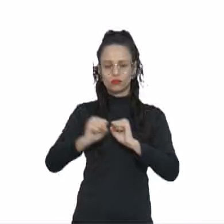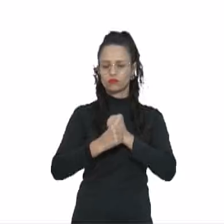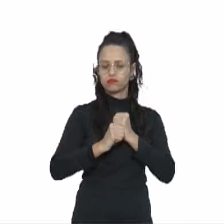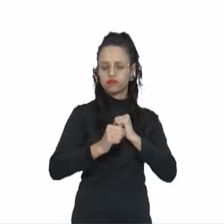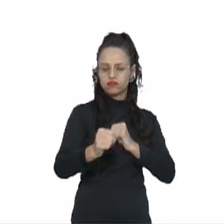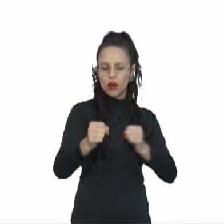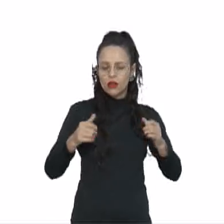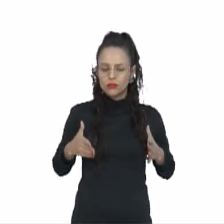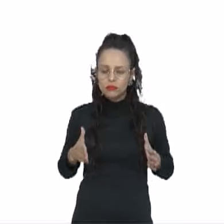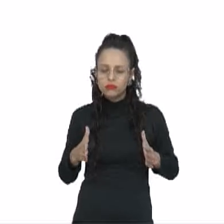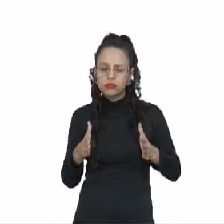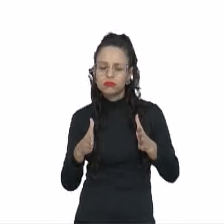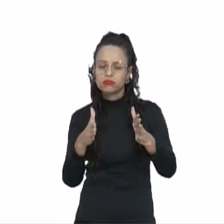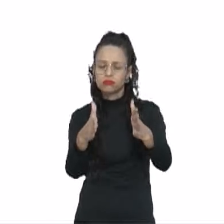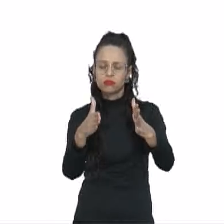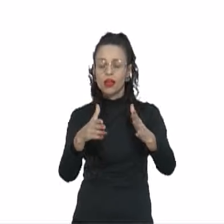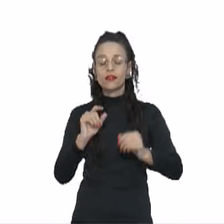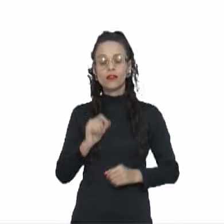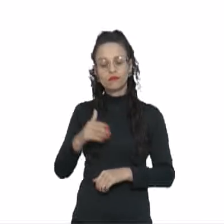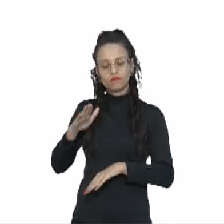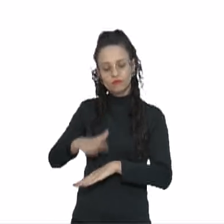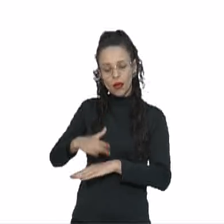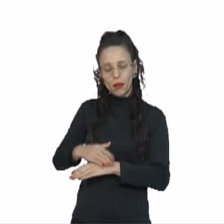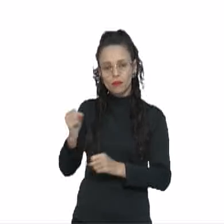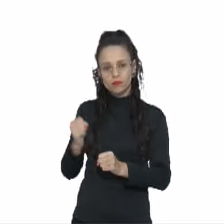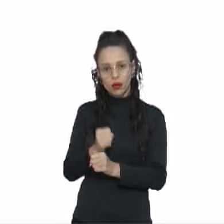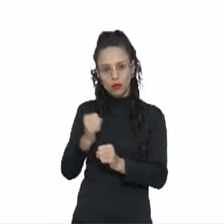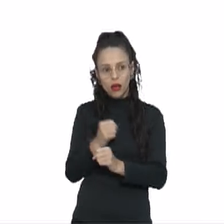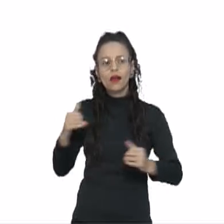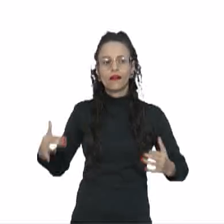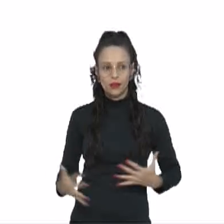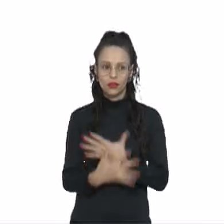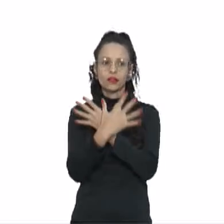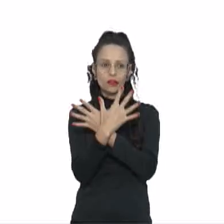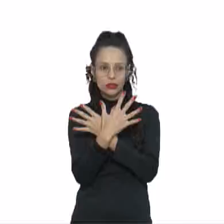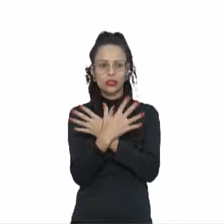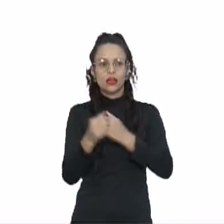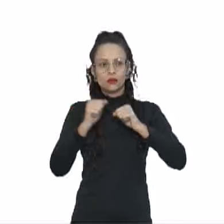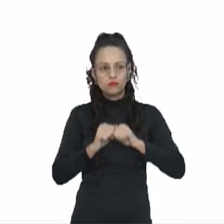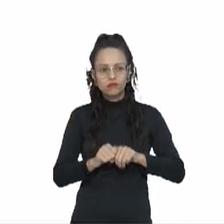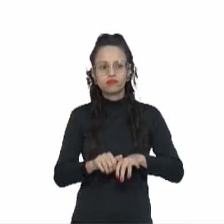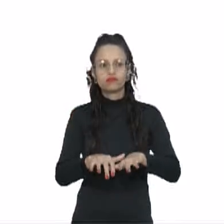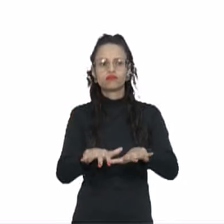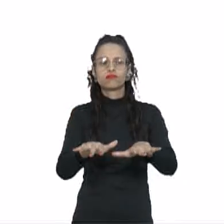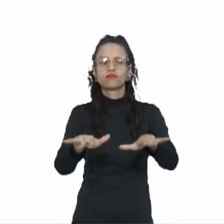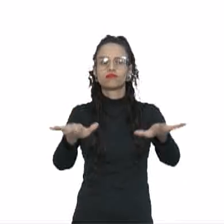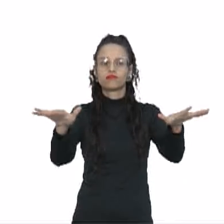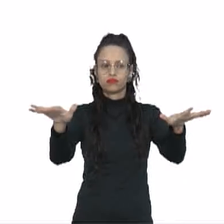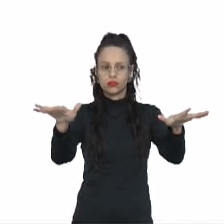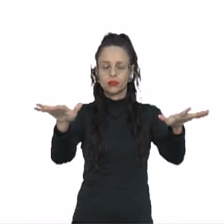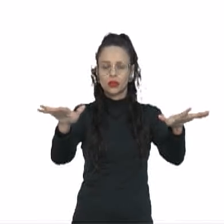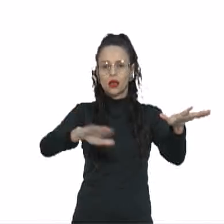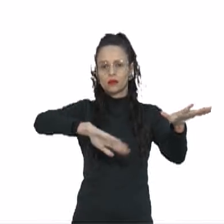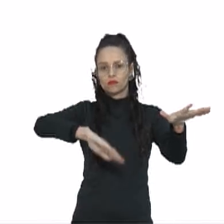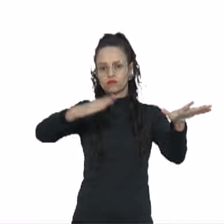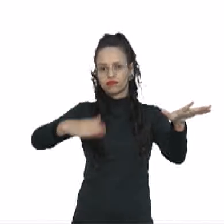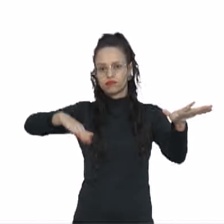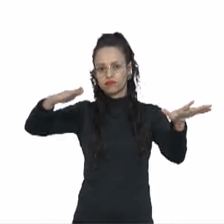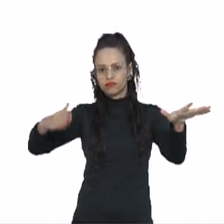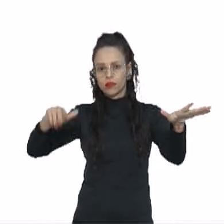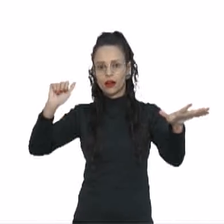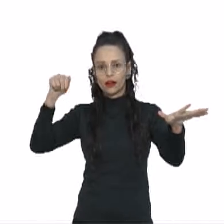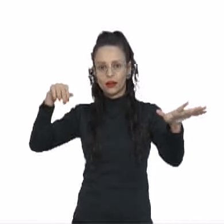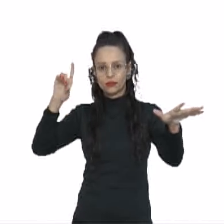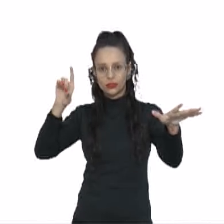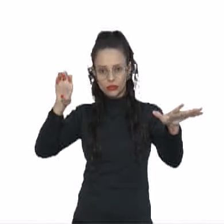vários séculos, atingiu sua expansão máxima no século XV, quando se espalhou por toda a extensão dos Andes. Veja a construção